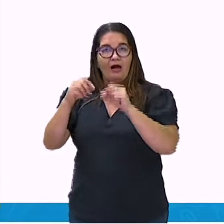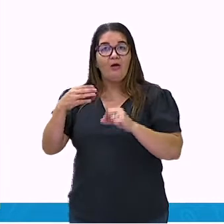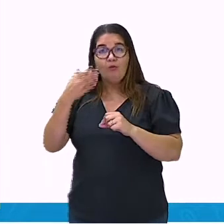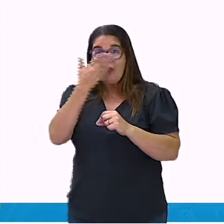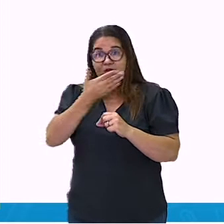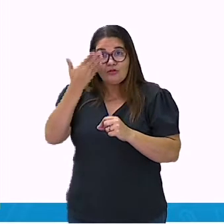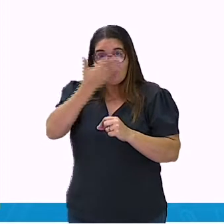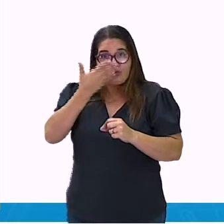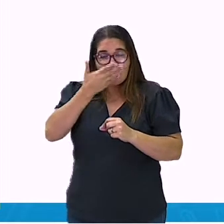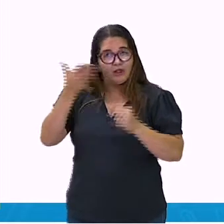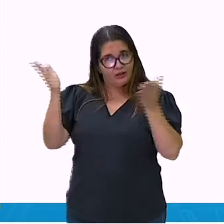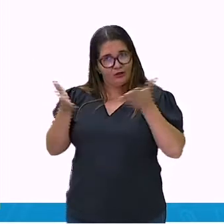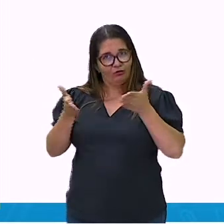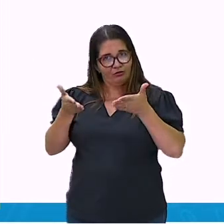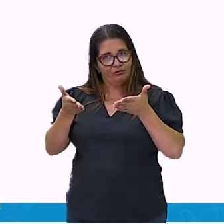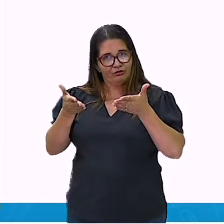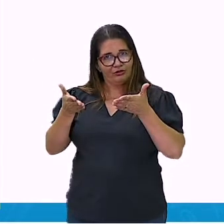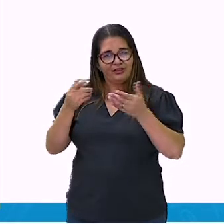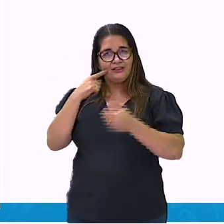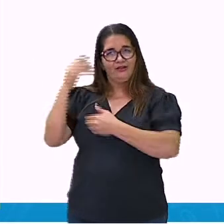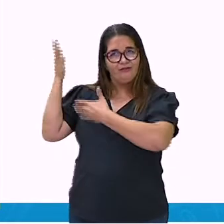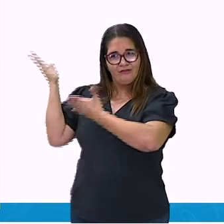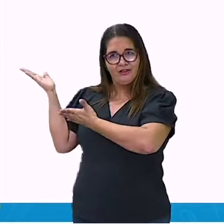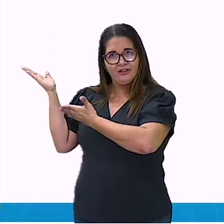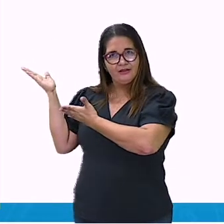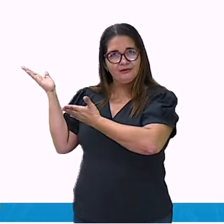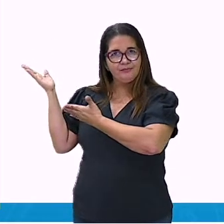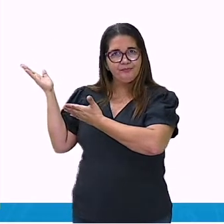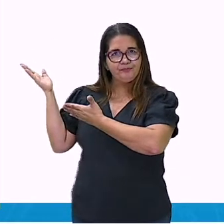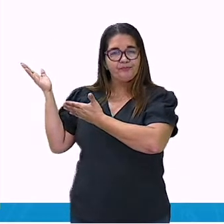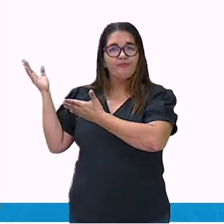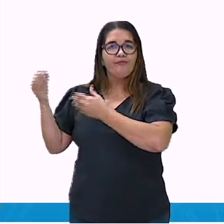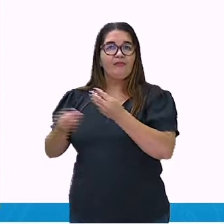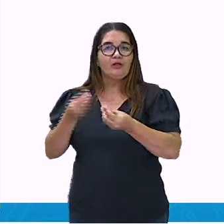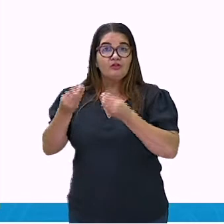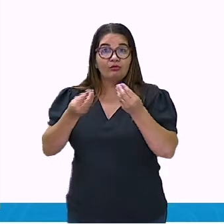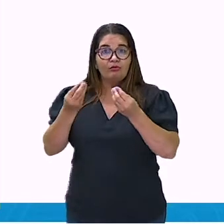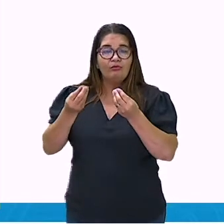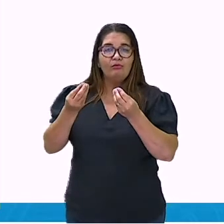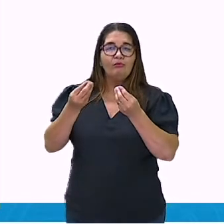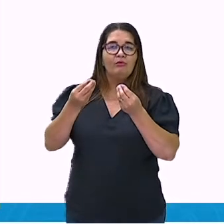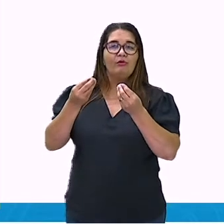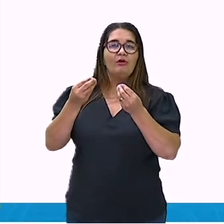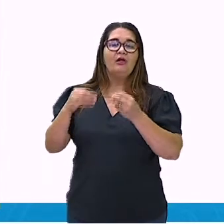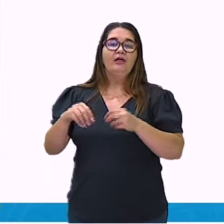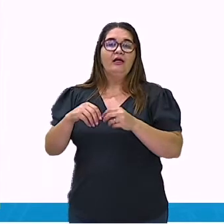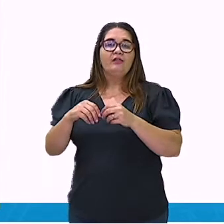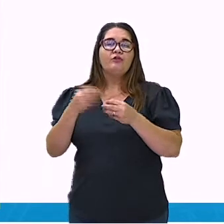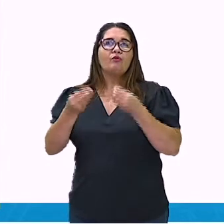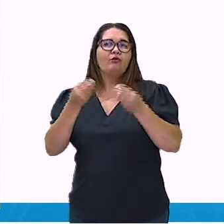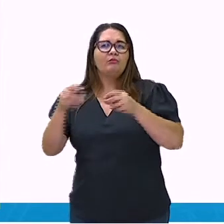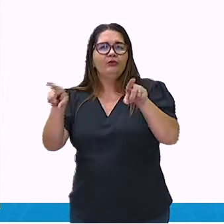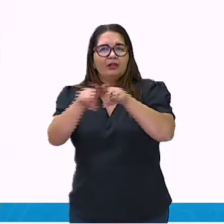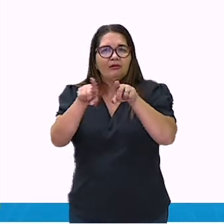moenda da cana-de-açúcar, para retirar o caldo. E aqui a gente passa pelo processo de